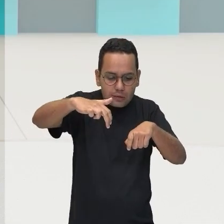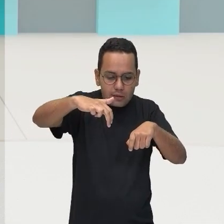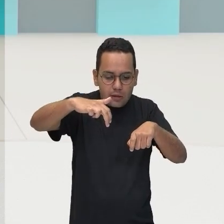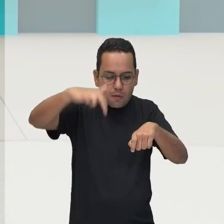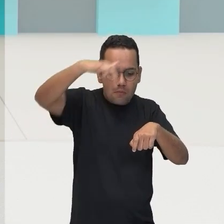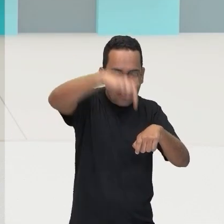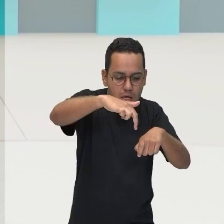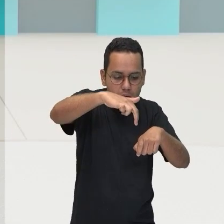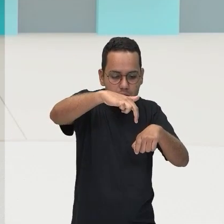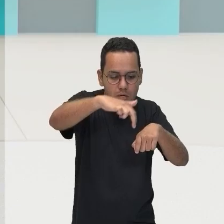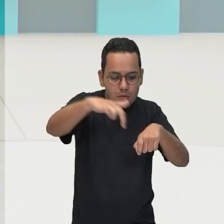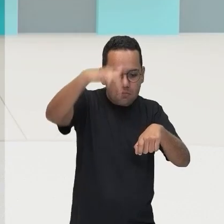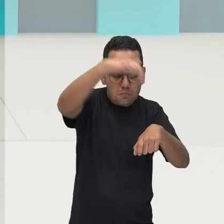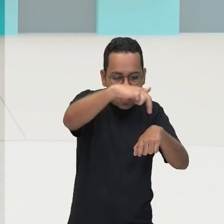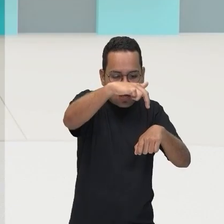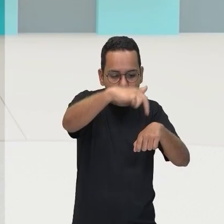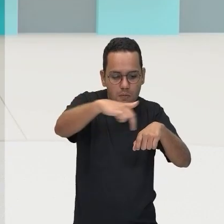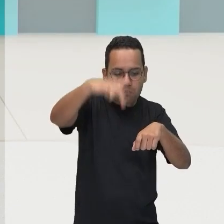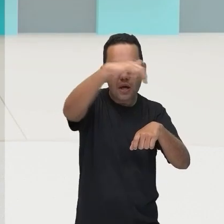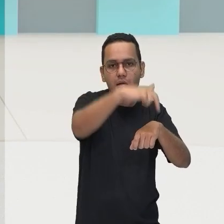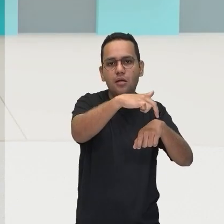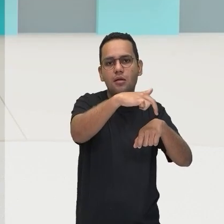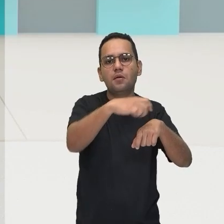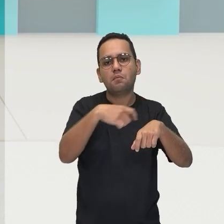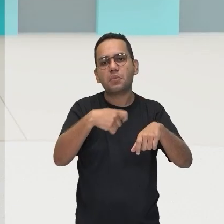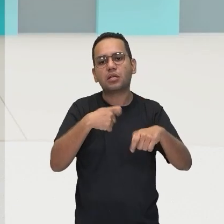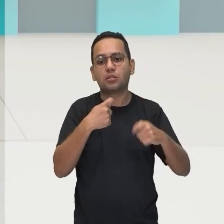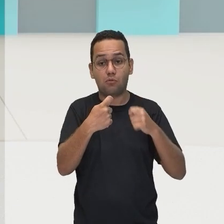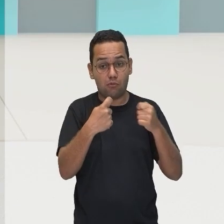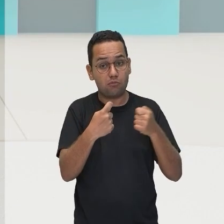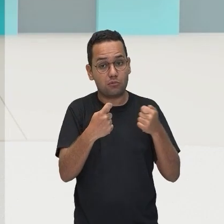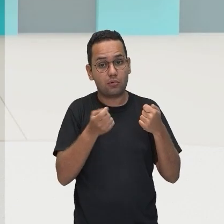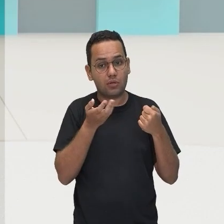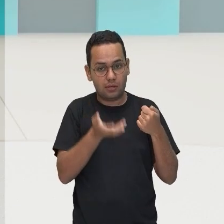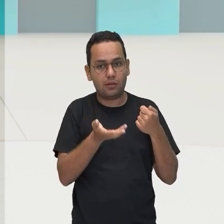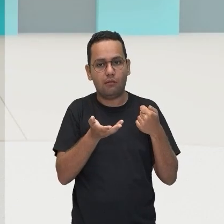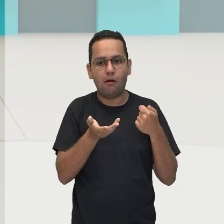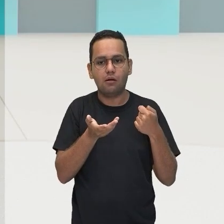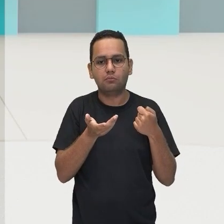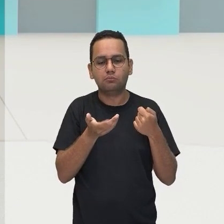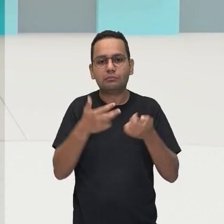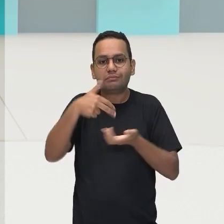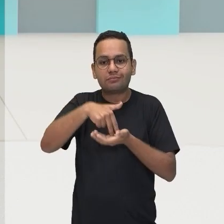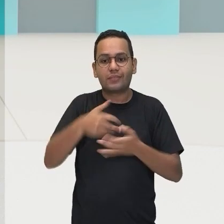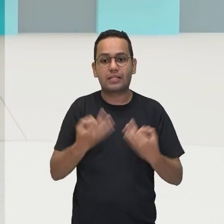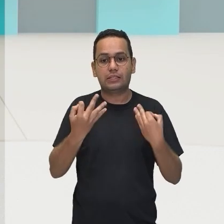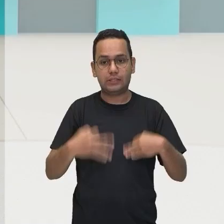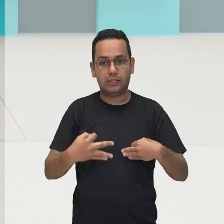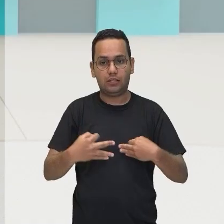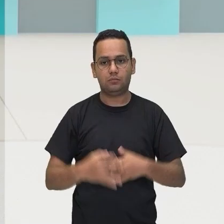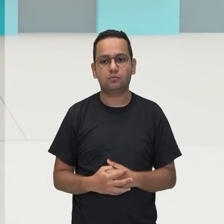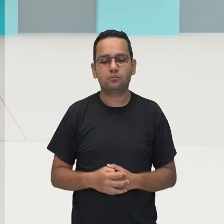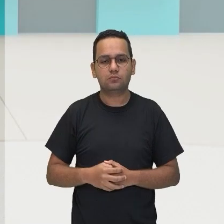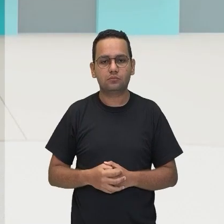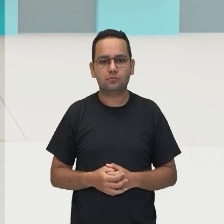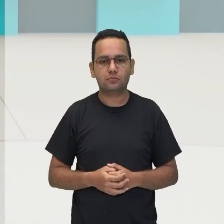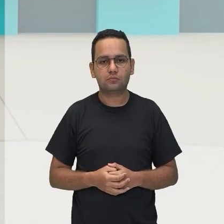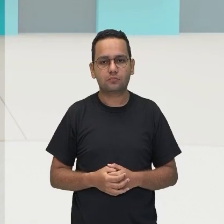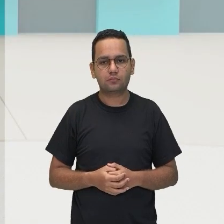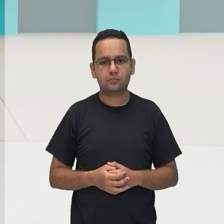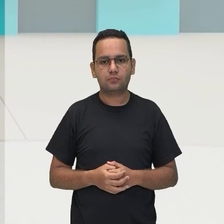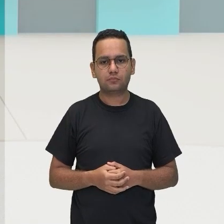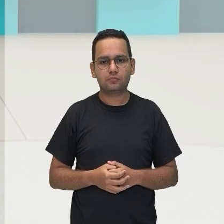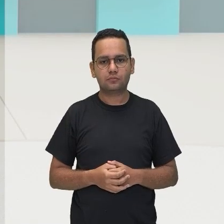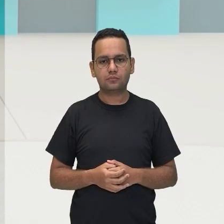ao nome, né? É uma questão meio acrobática, você vai ali tentando se equilibrar, fazendo essa travessia. E dentro do arvorismo